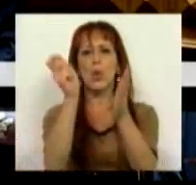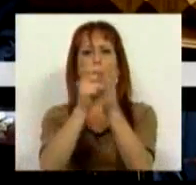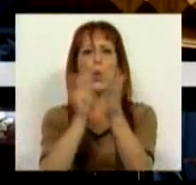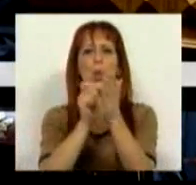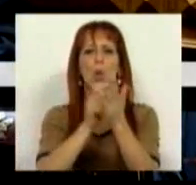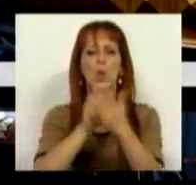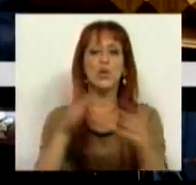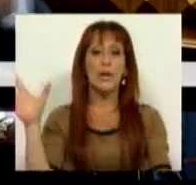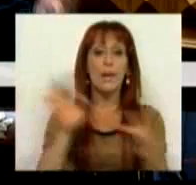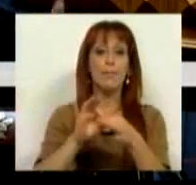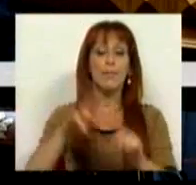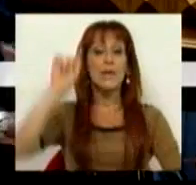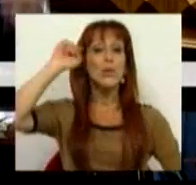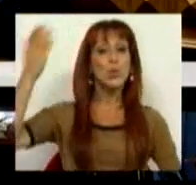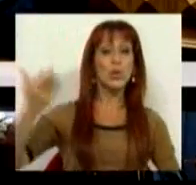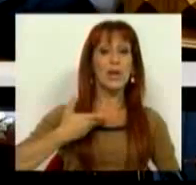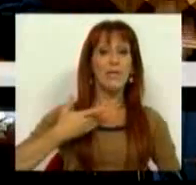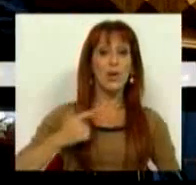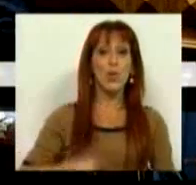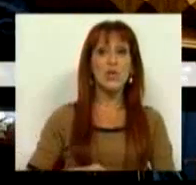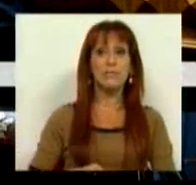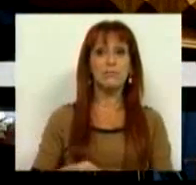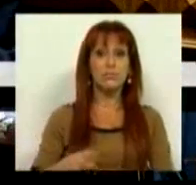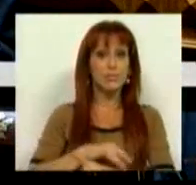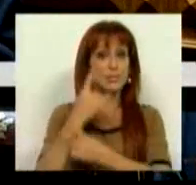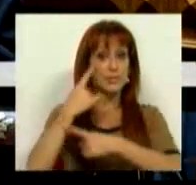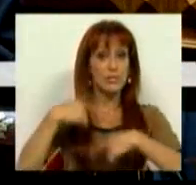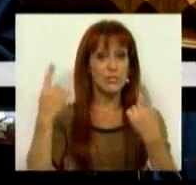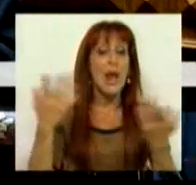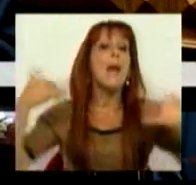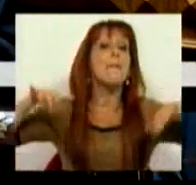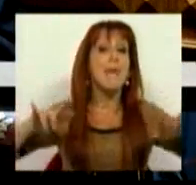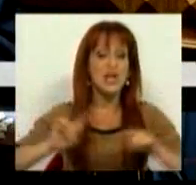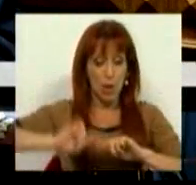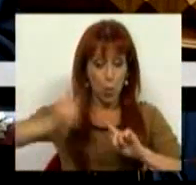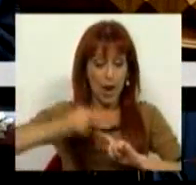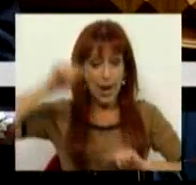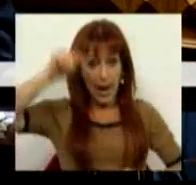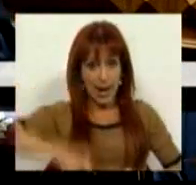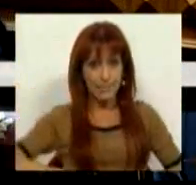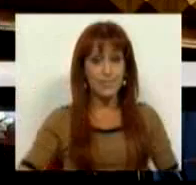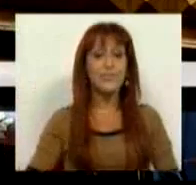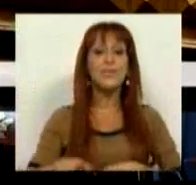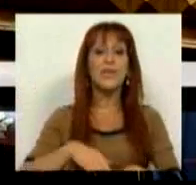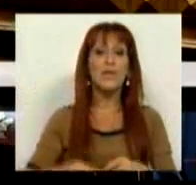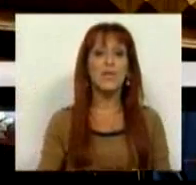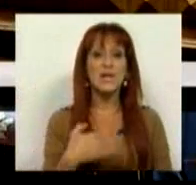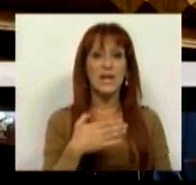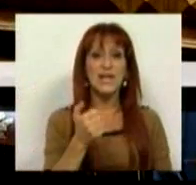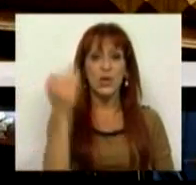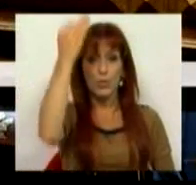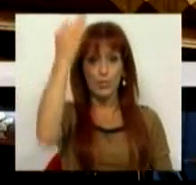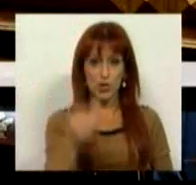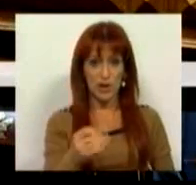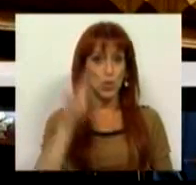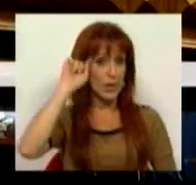critério em relação ao déficit das administrações públicas. Só que este ano fez